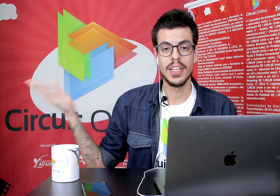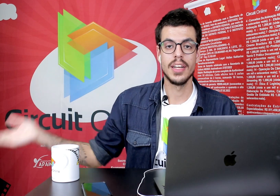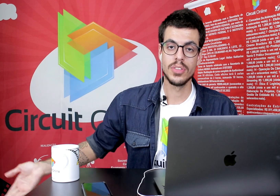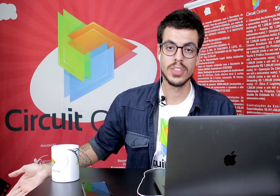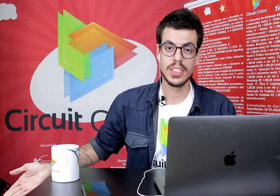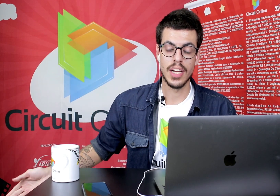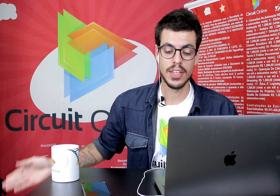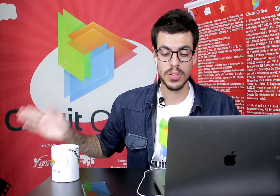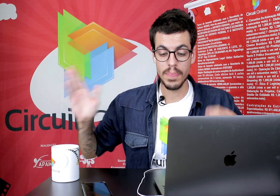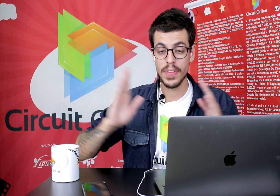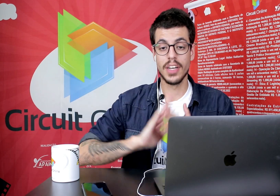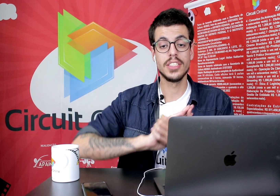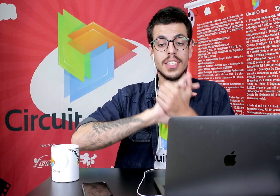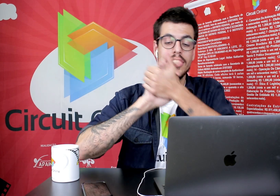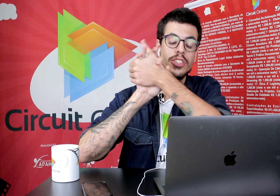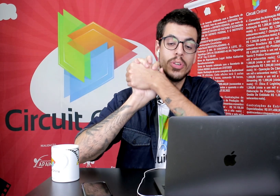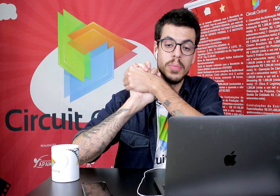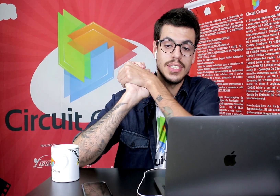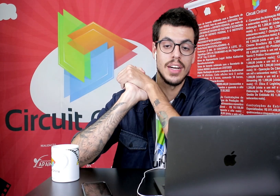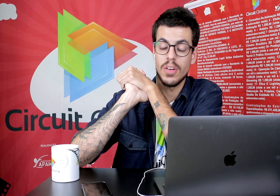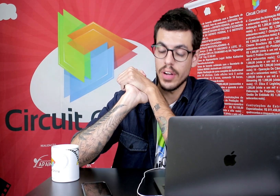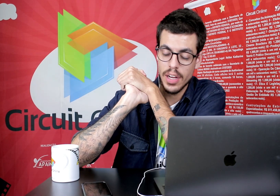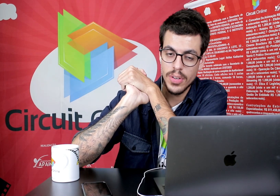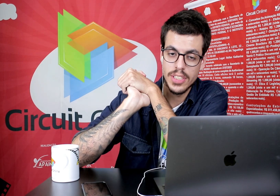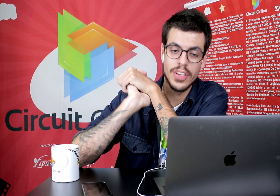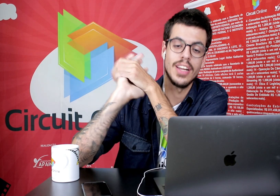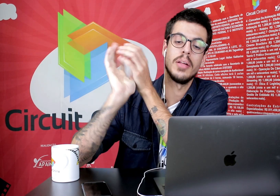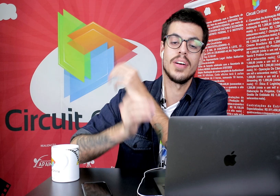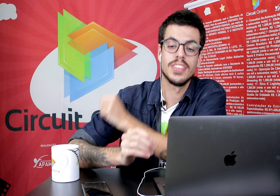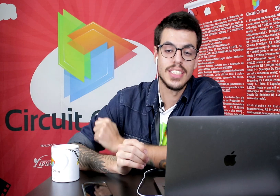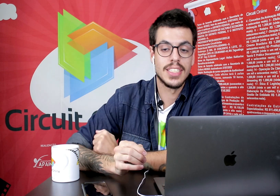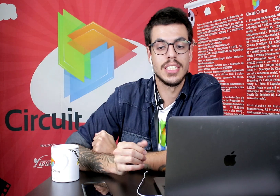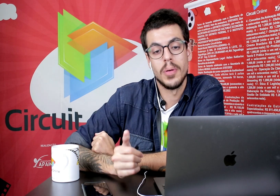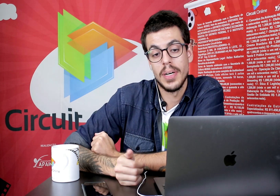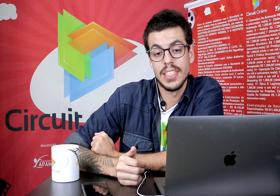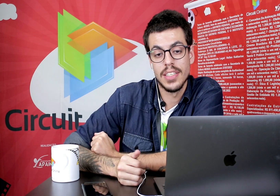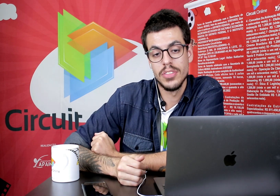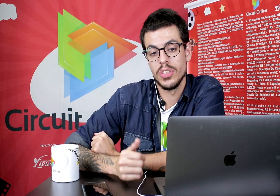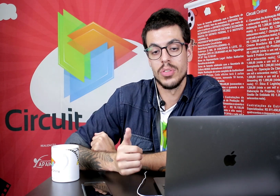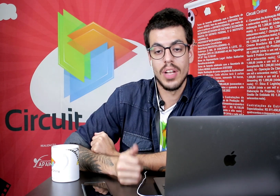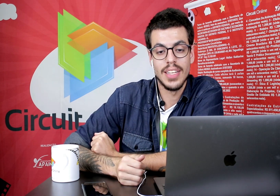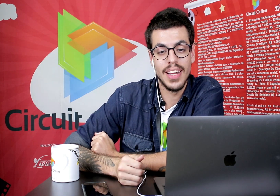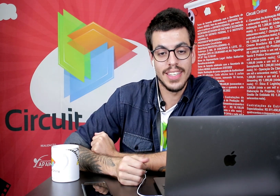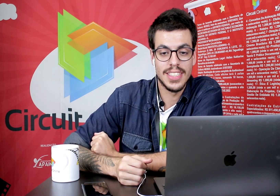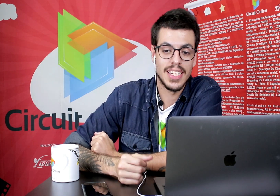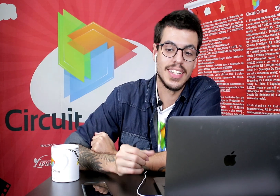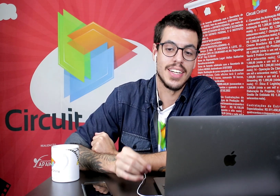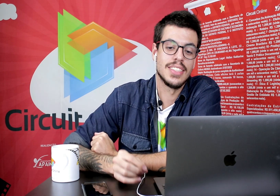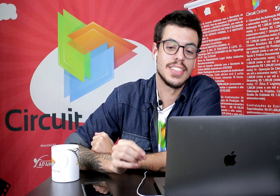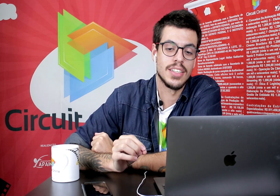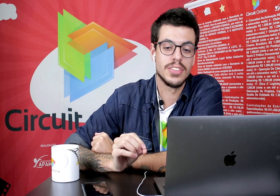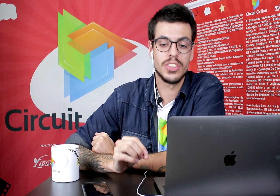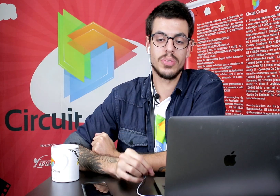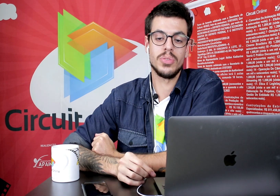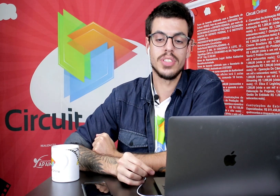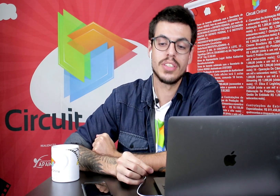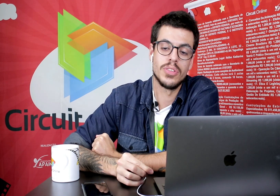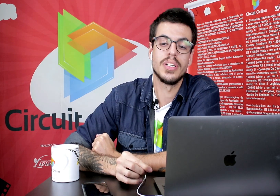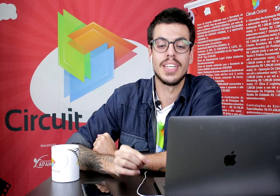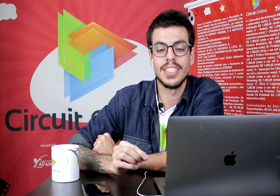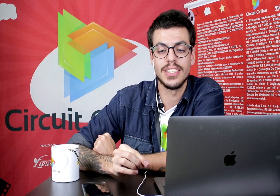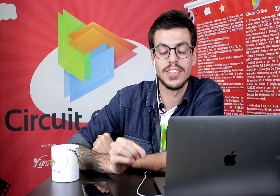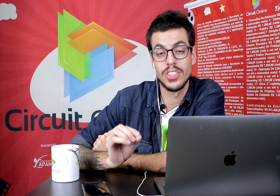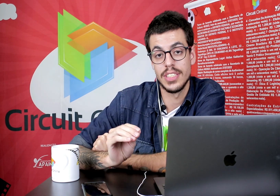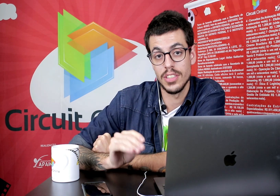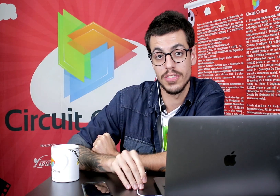Boa tarde, galera, tudo certo? Antes da gente começar qualquer coisa, eu queria lembrar vocês que essa é uma parceria do Instituto Ladain, da Secretaria de Estado de Cultura e